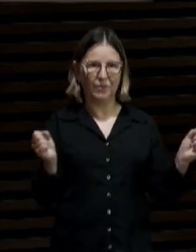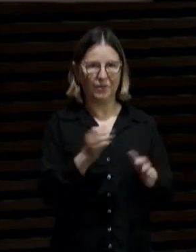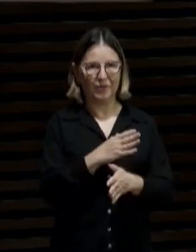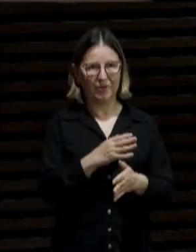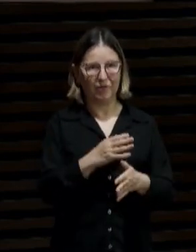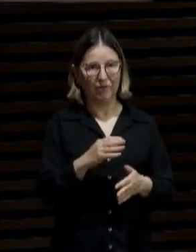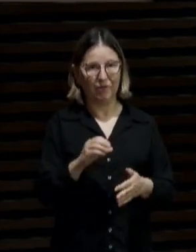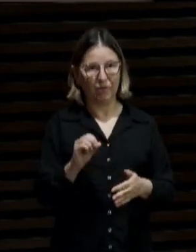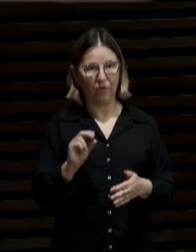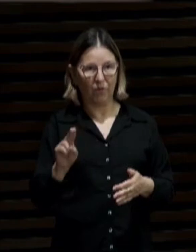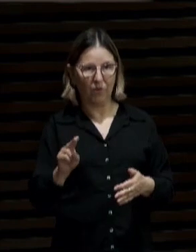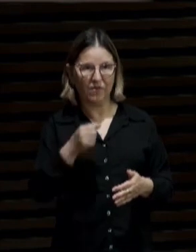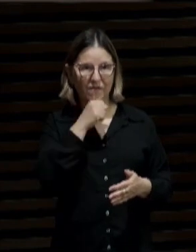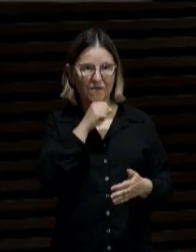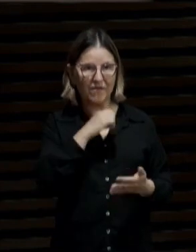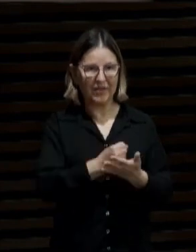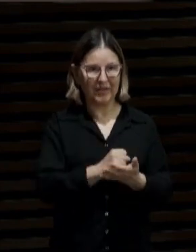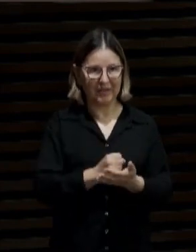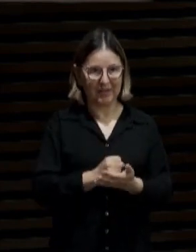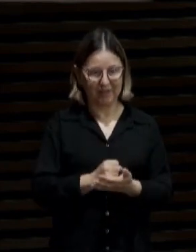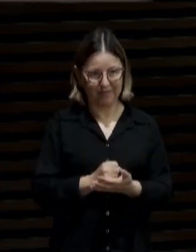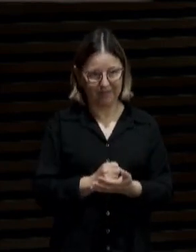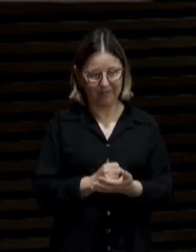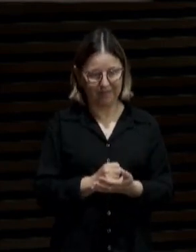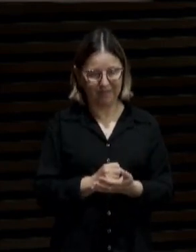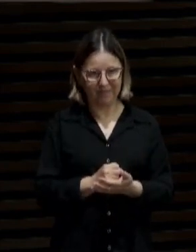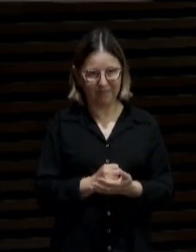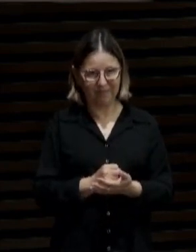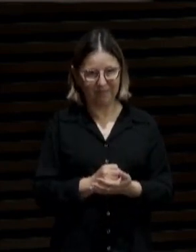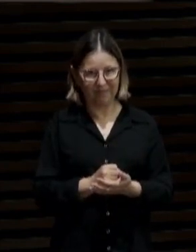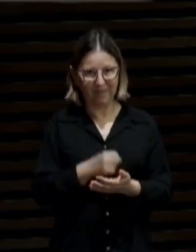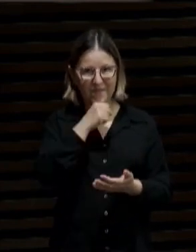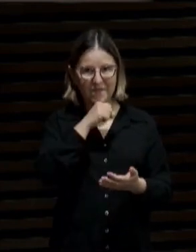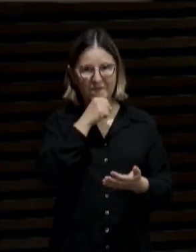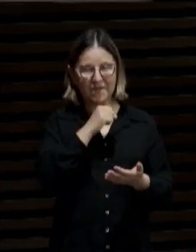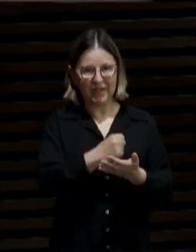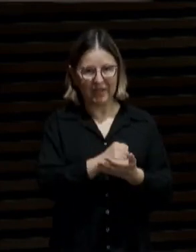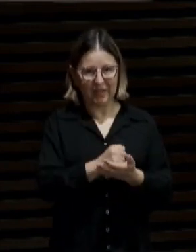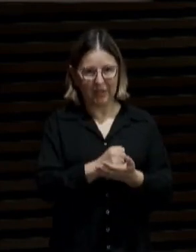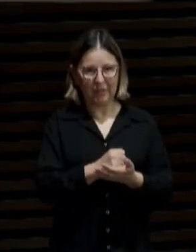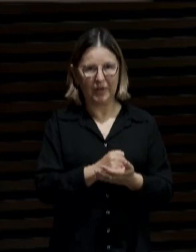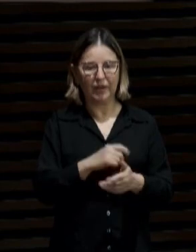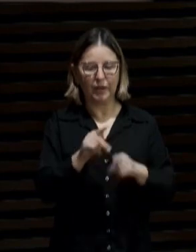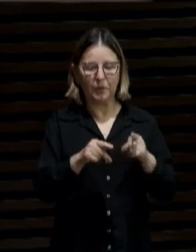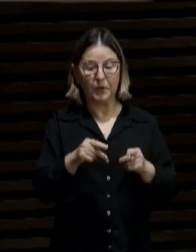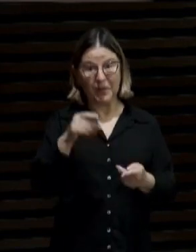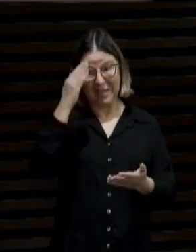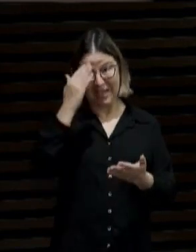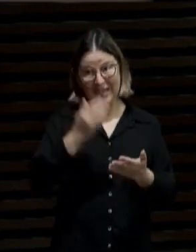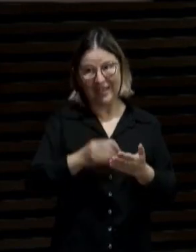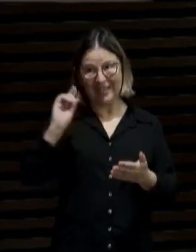e nunca houve outra forma de salvação. No Antigo Testamento, as pessoas criam em Deus e na sua promessa de que o Messias viria